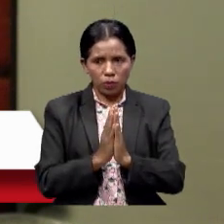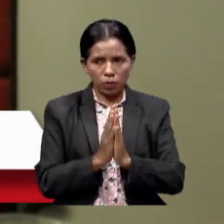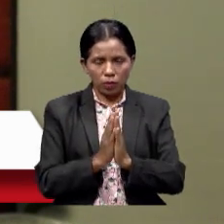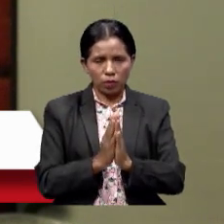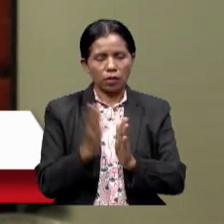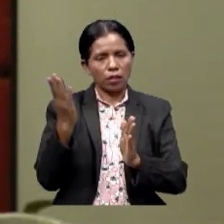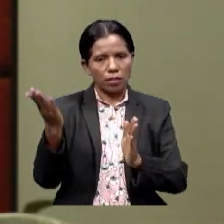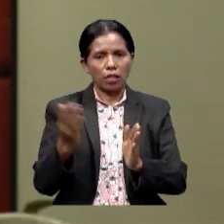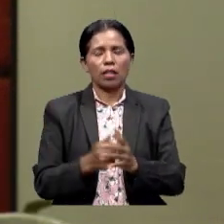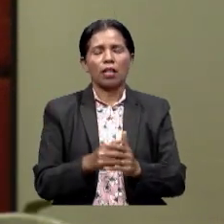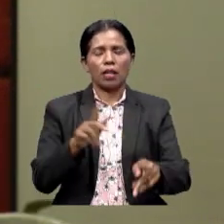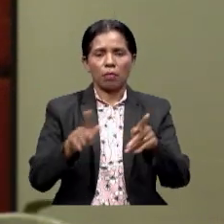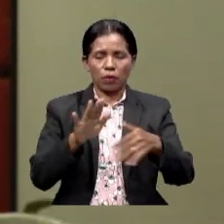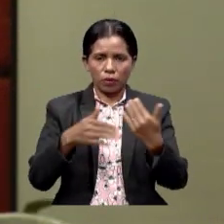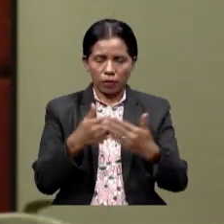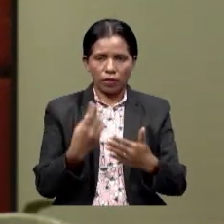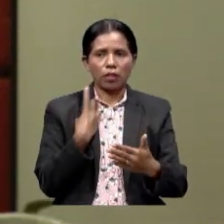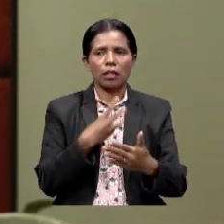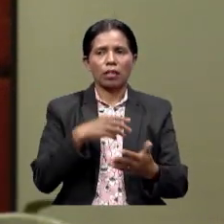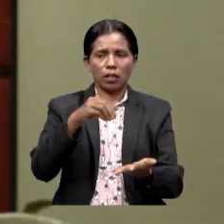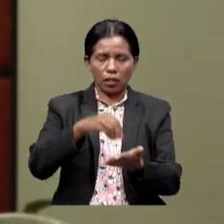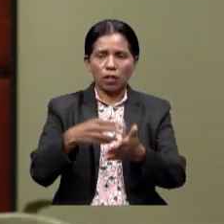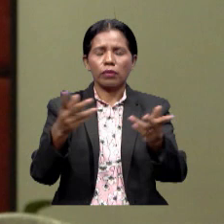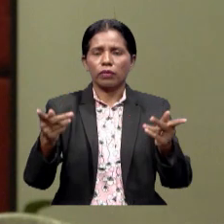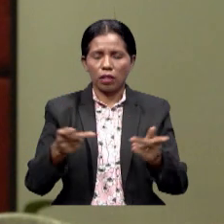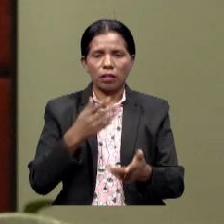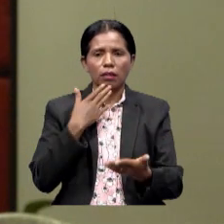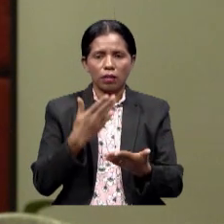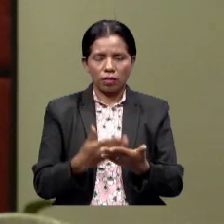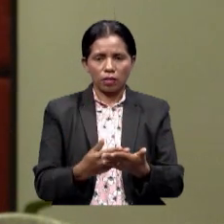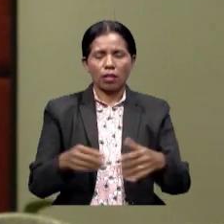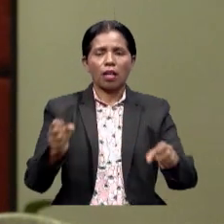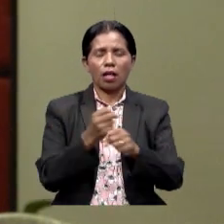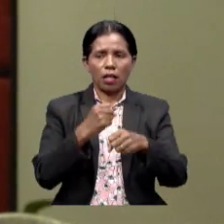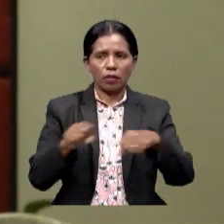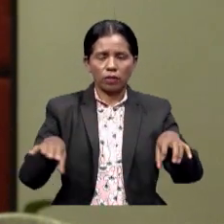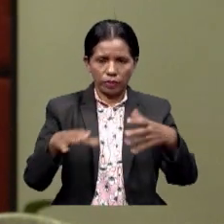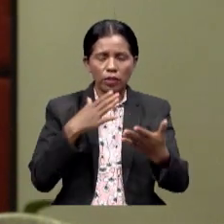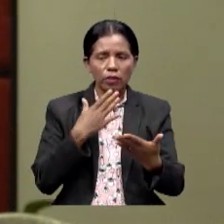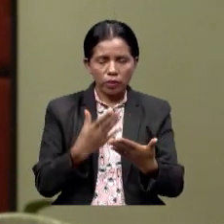neba. Então, ita tem que criar condições que cria relação dia entre